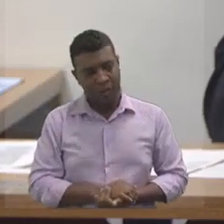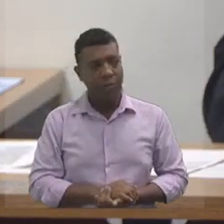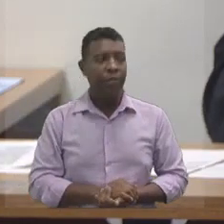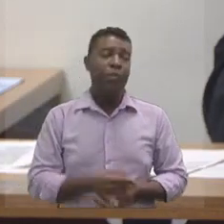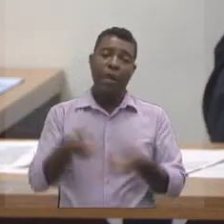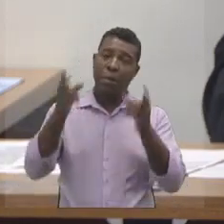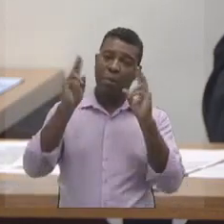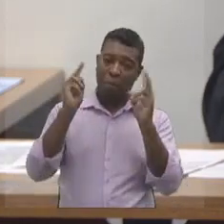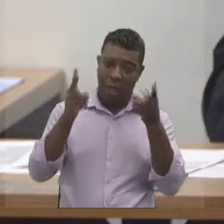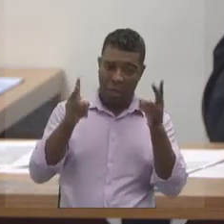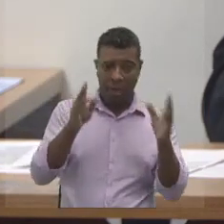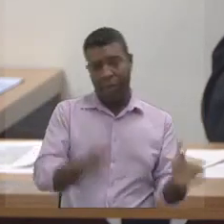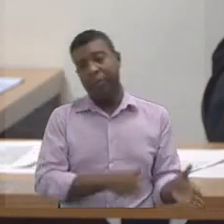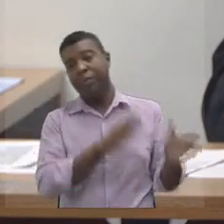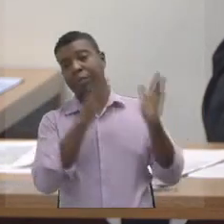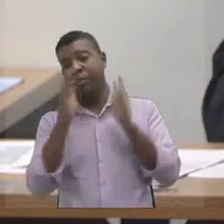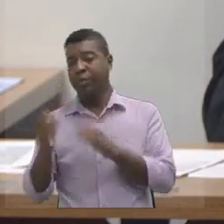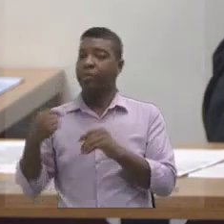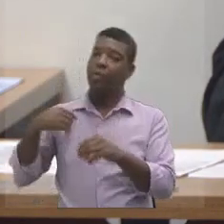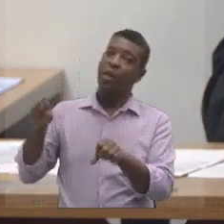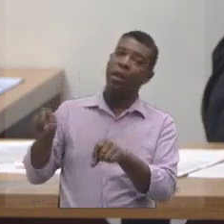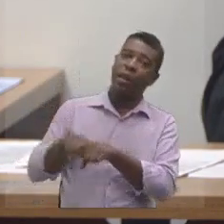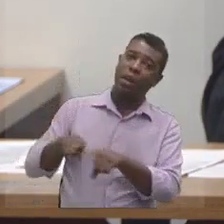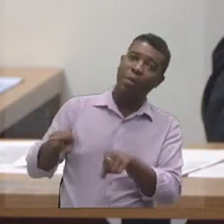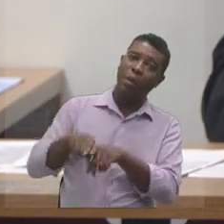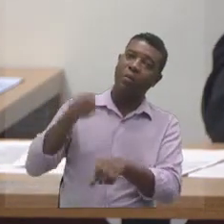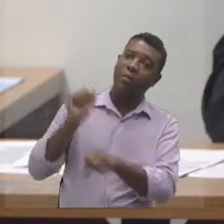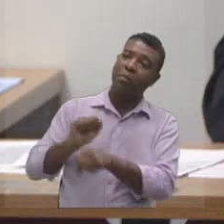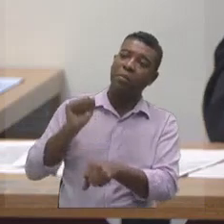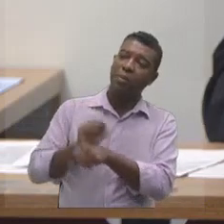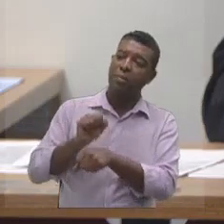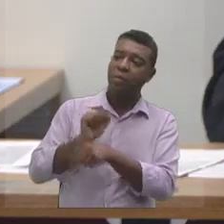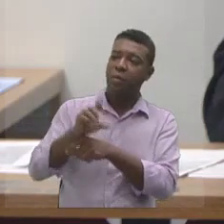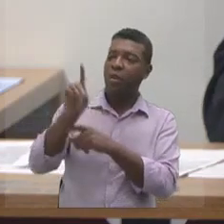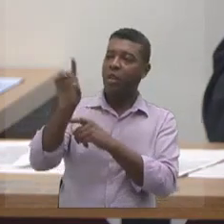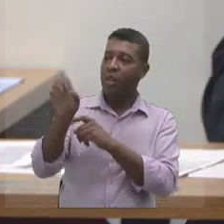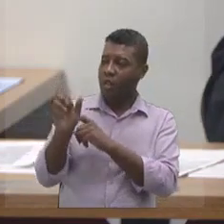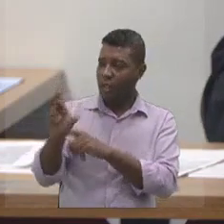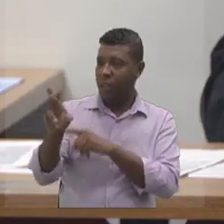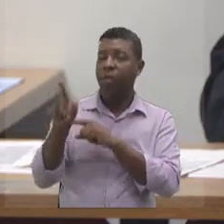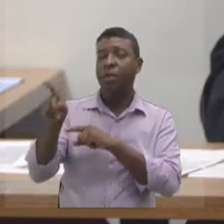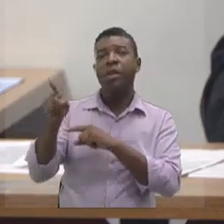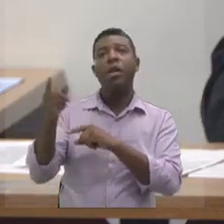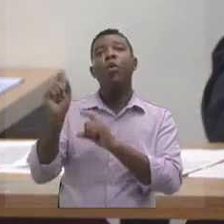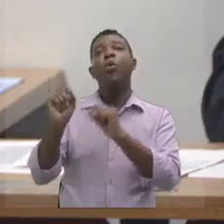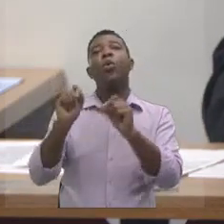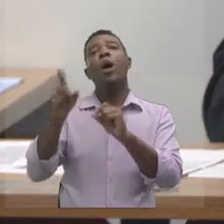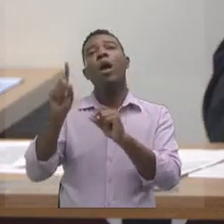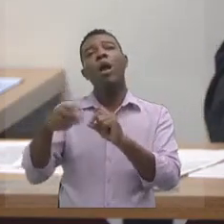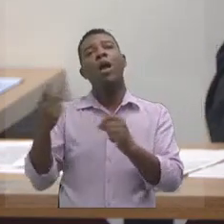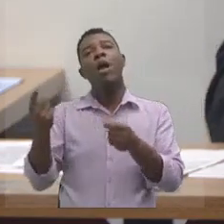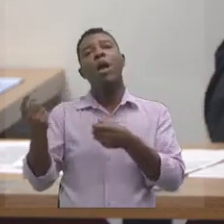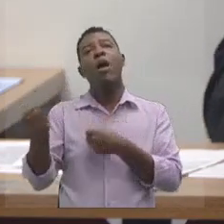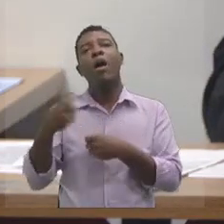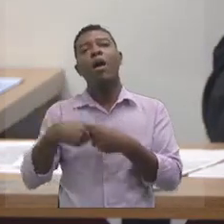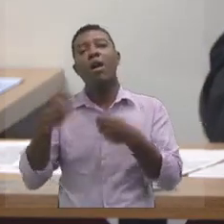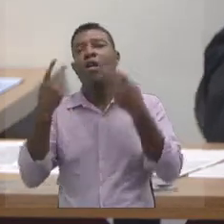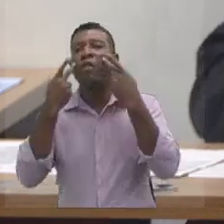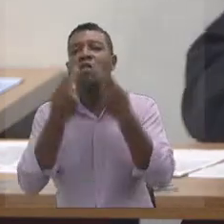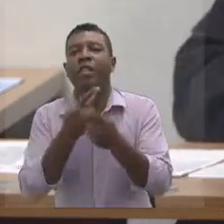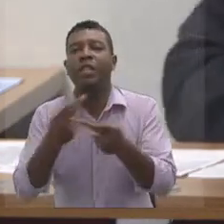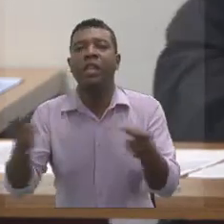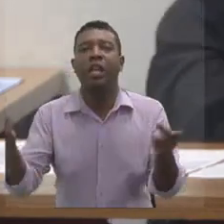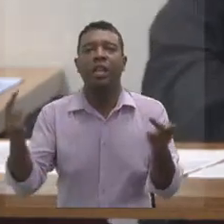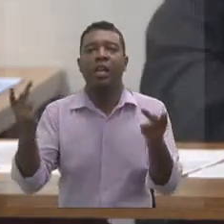vou ficar aguardando por parte do Dr o retorno das visitas do Coordenador regional com relação